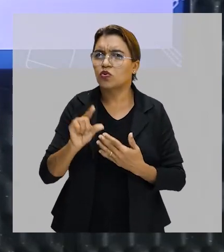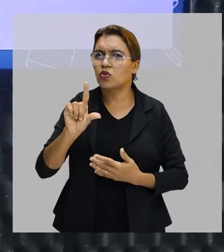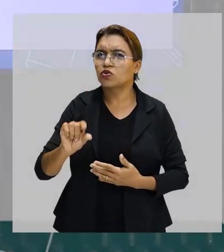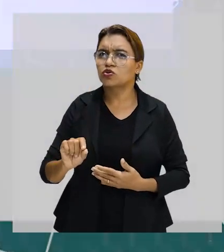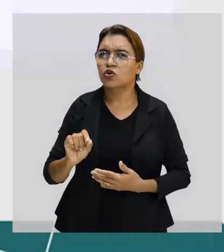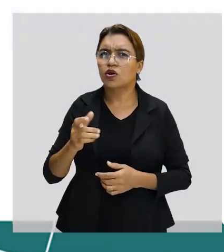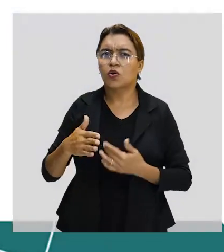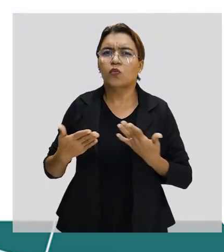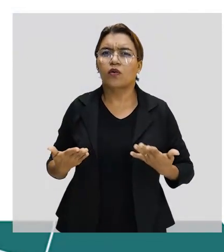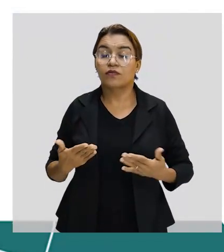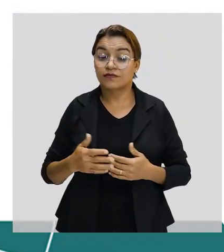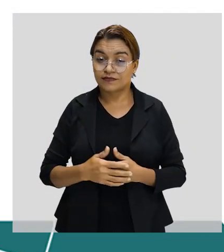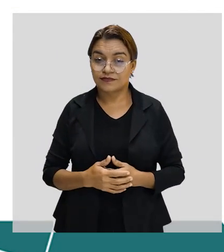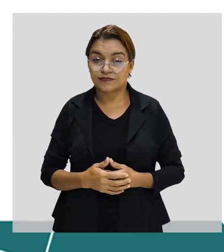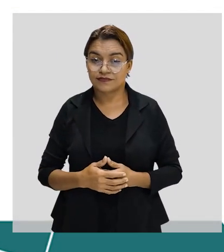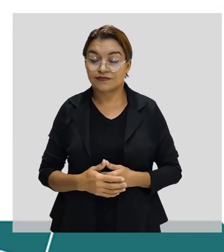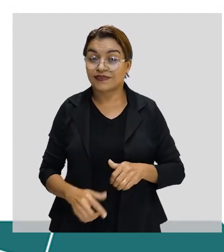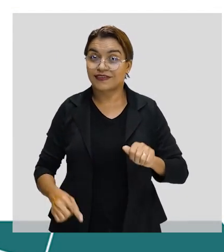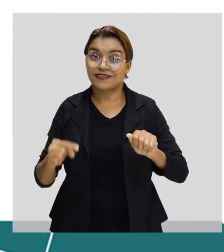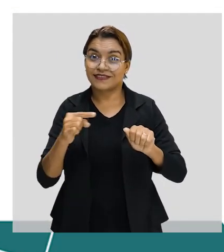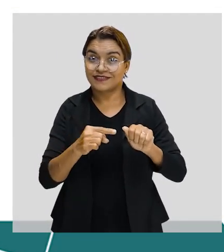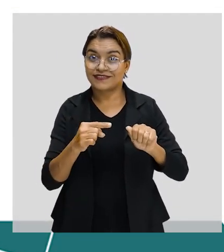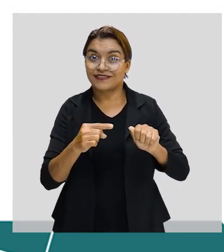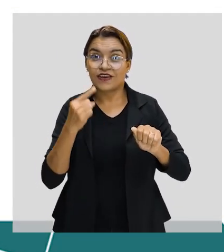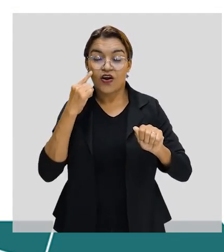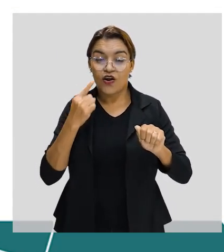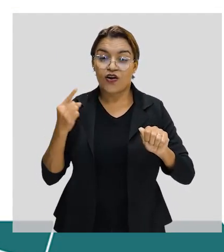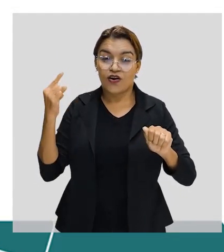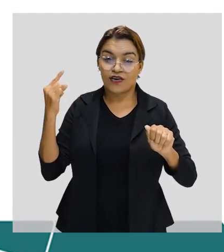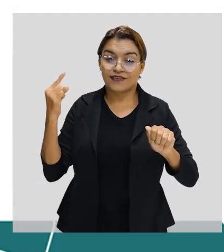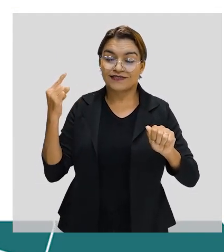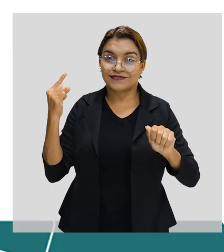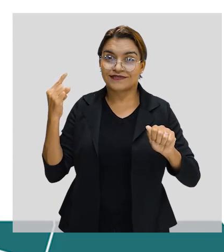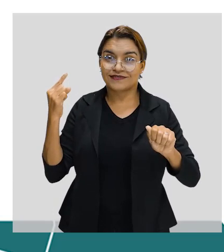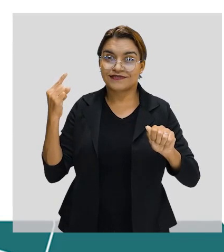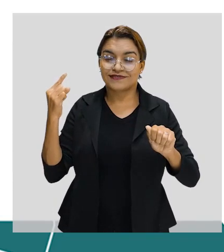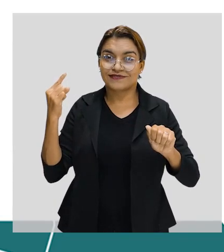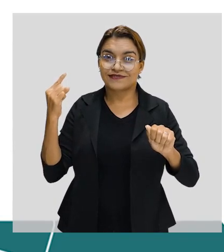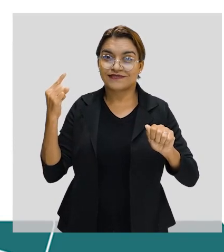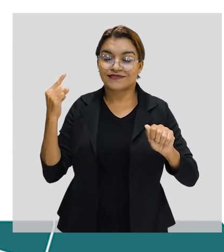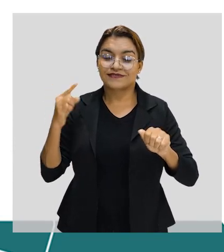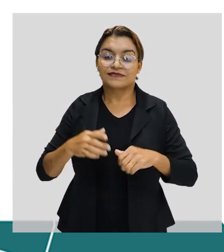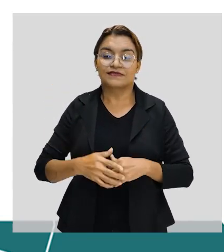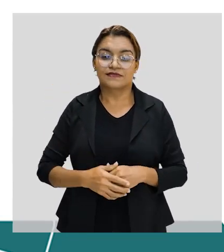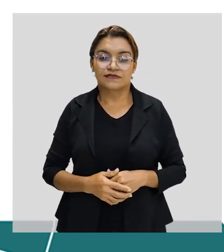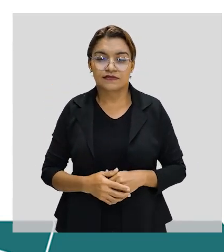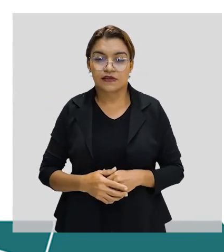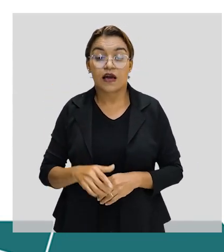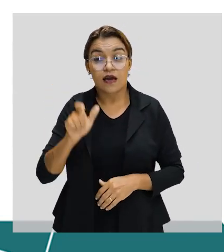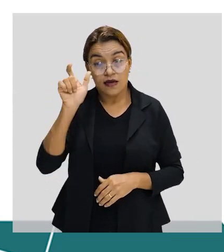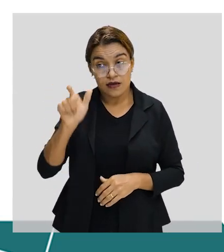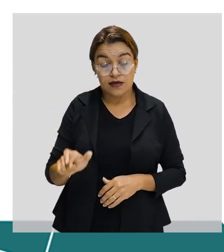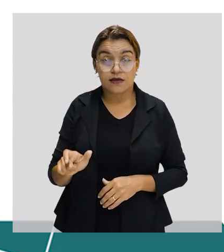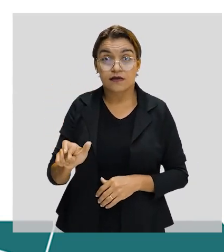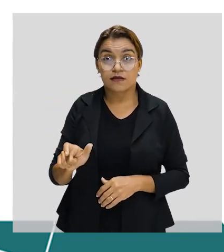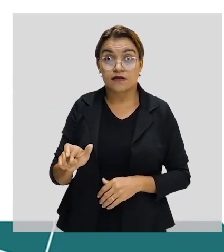você não saiba mesmo, mas é o Monteiro Lobato. Já ouviu falar do Sítio do Pica-Pau Amarelo? Pois é. O Monteiro